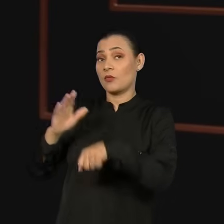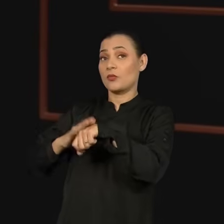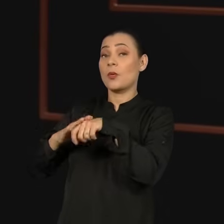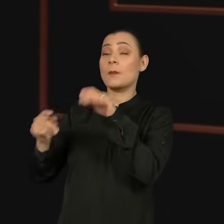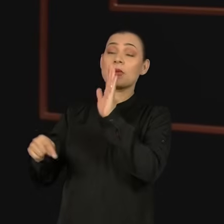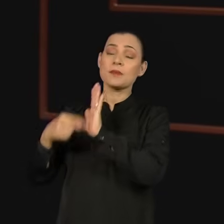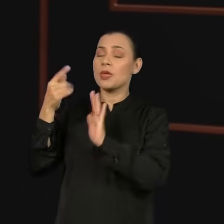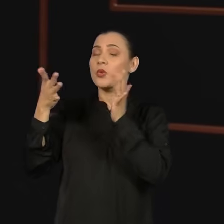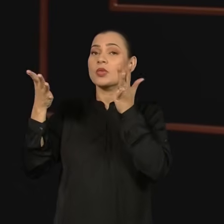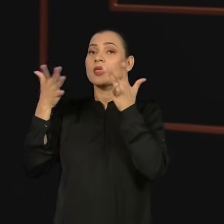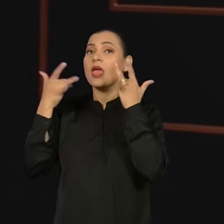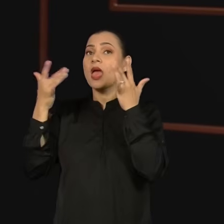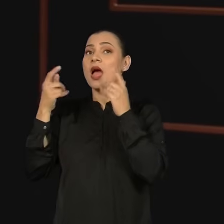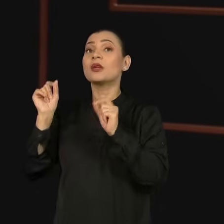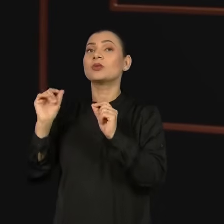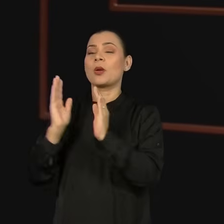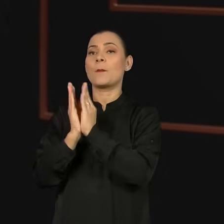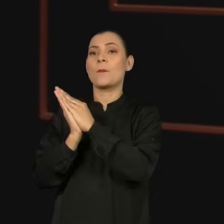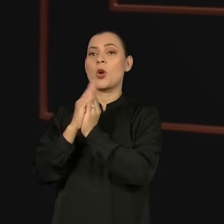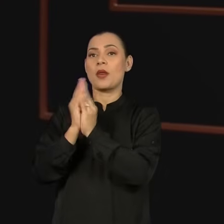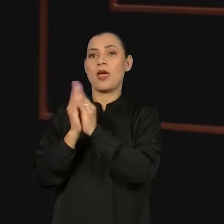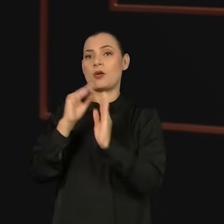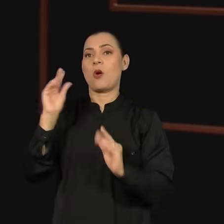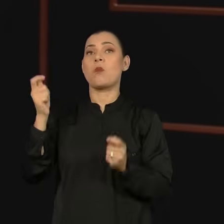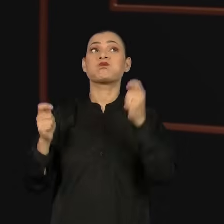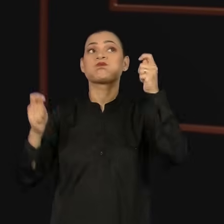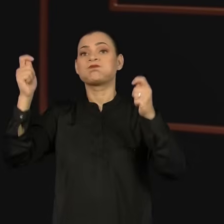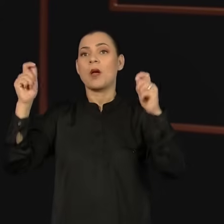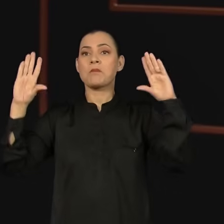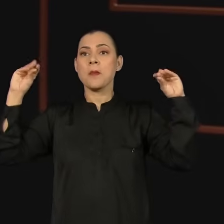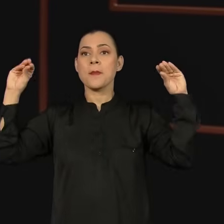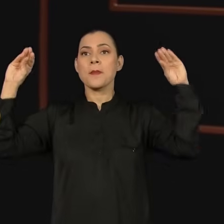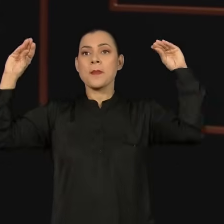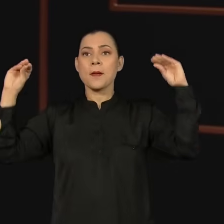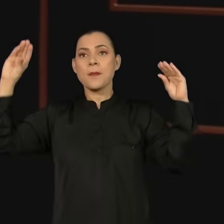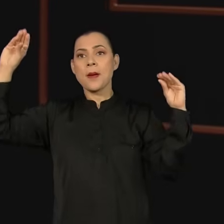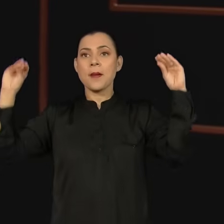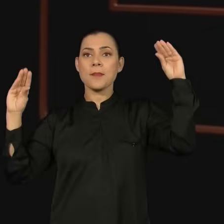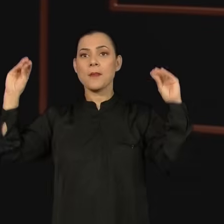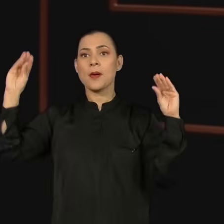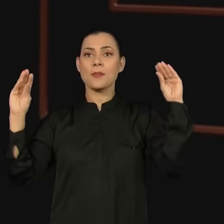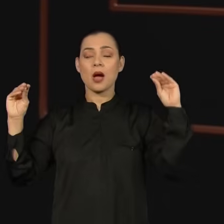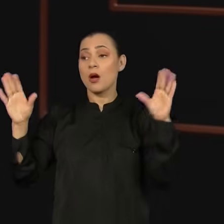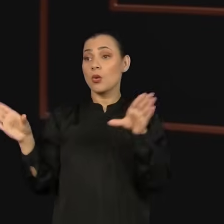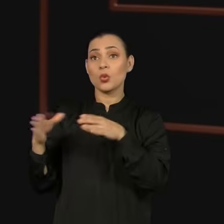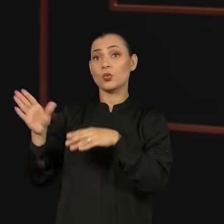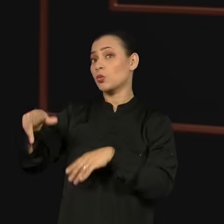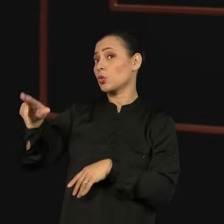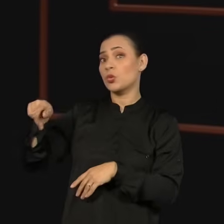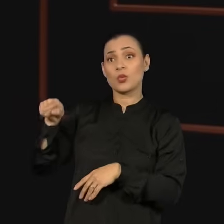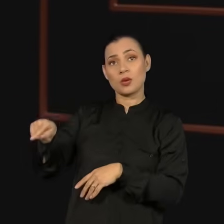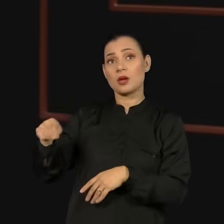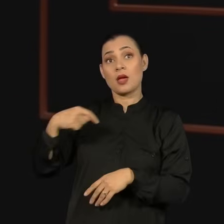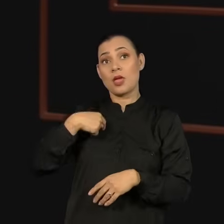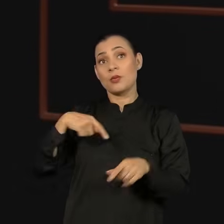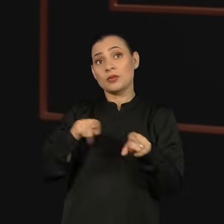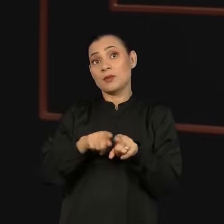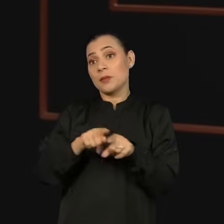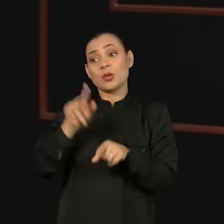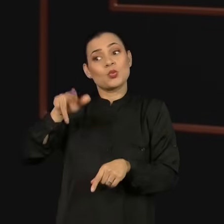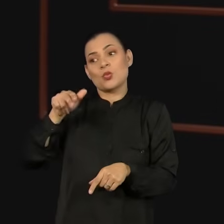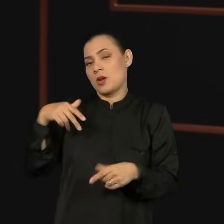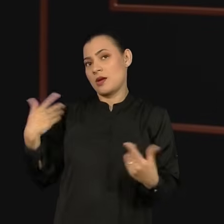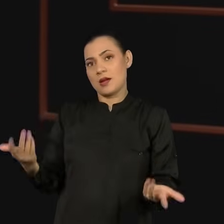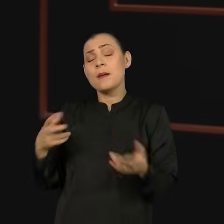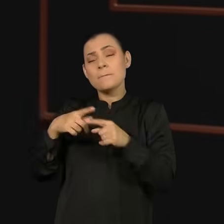primeiro, né? Eu fiz um teatro de bonecos, assim. As pessoas do meu grupo nunca tinham feito isso. Na verdade, eu também não tinha feito,